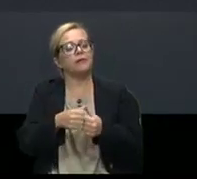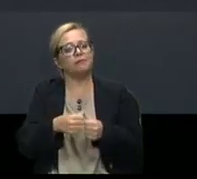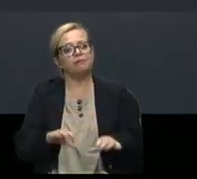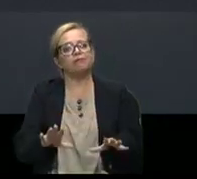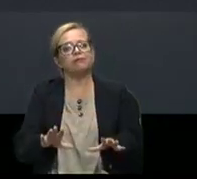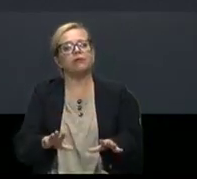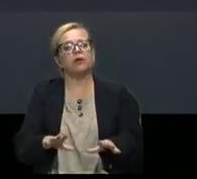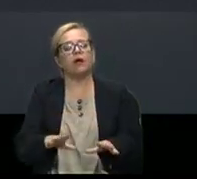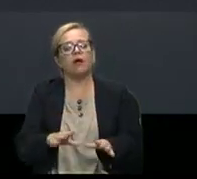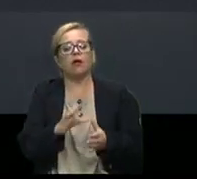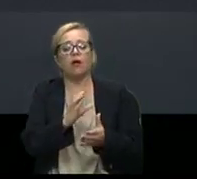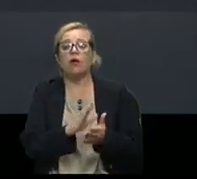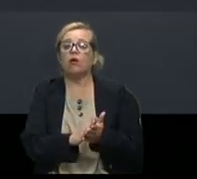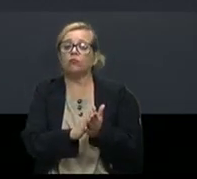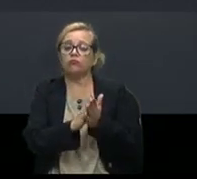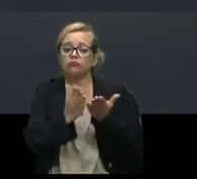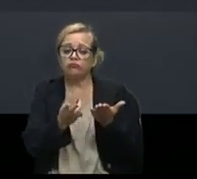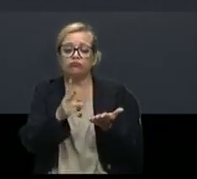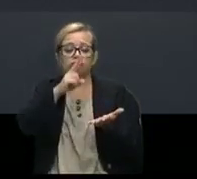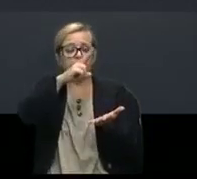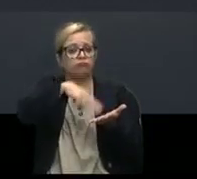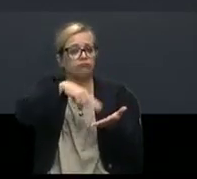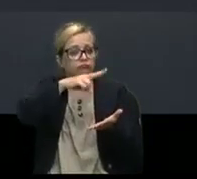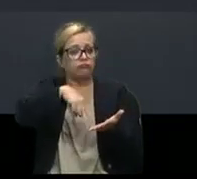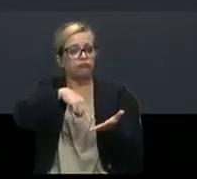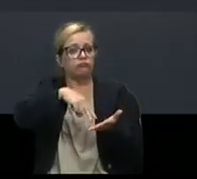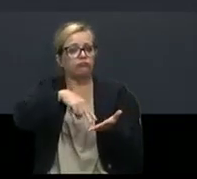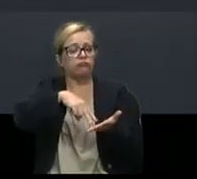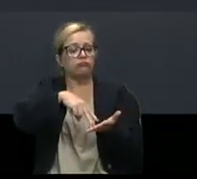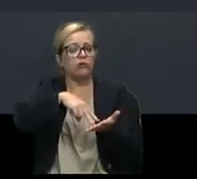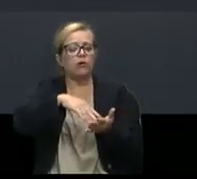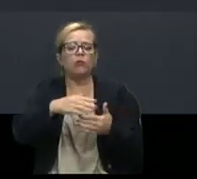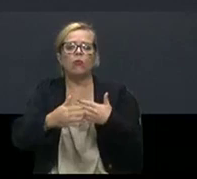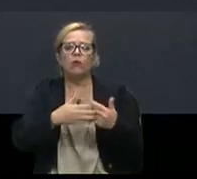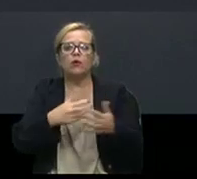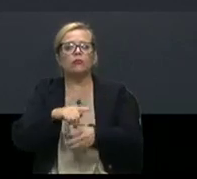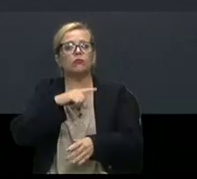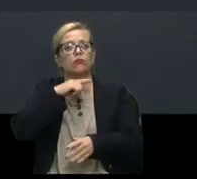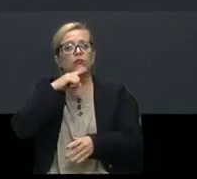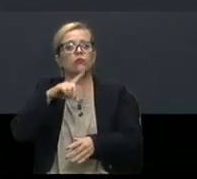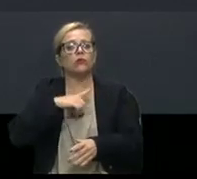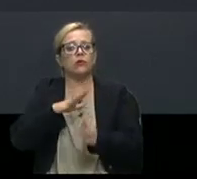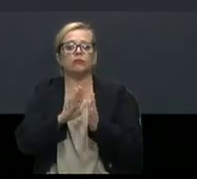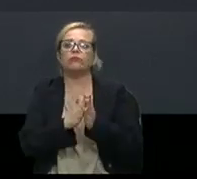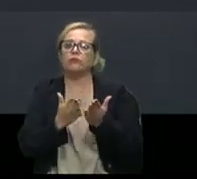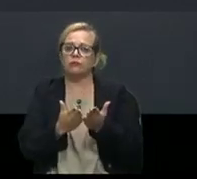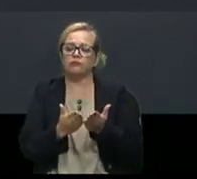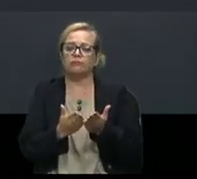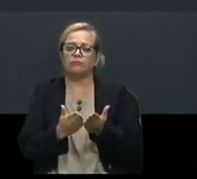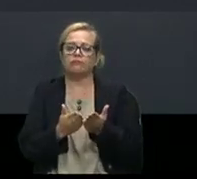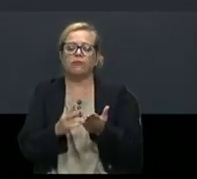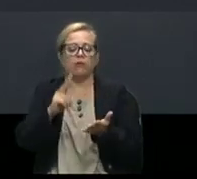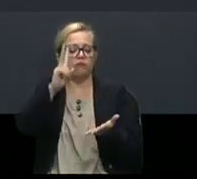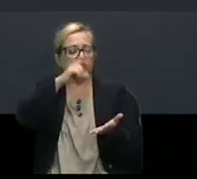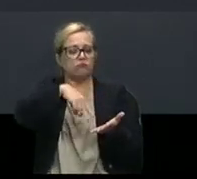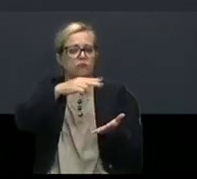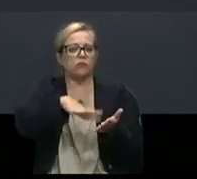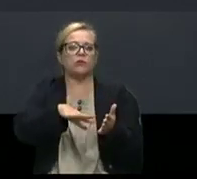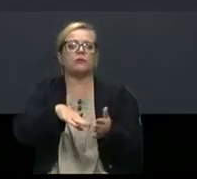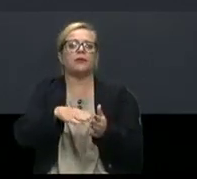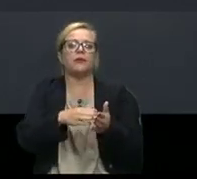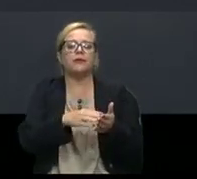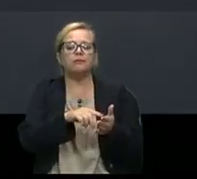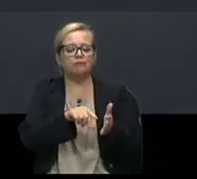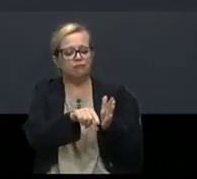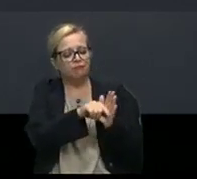unidade. Não deixe de acessar os materiais complementares. E para qualquer dúvida, você tem o seu livro didático. Leia também a